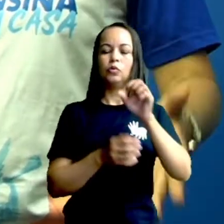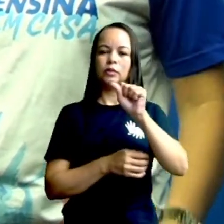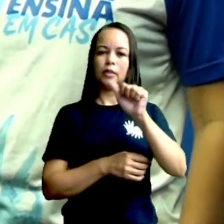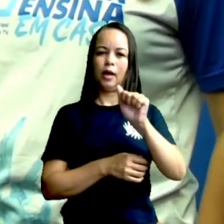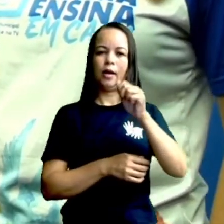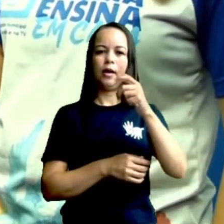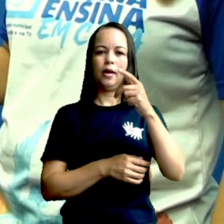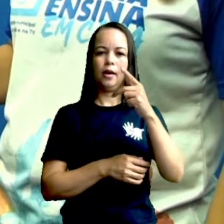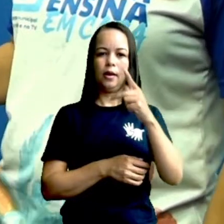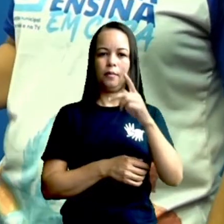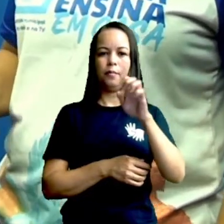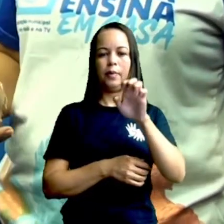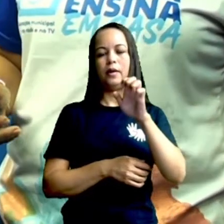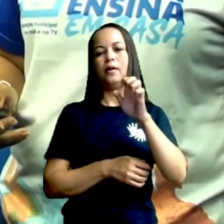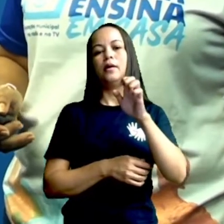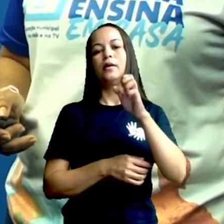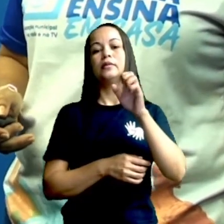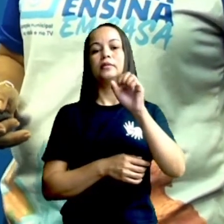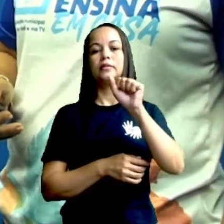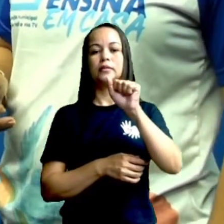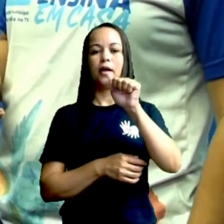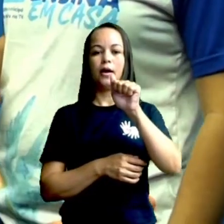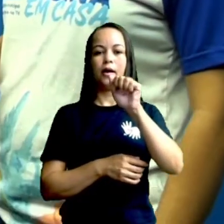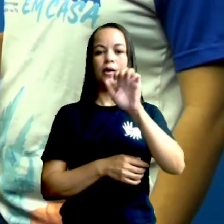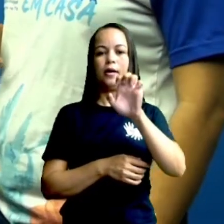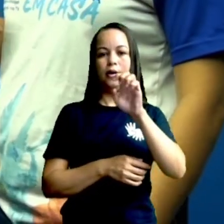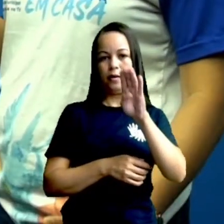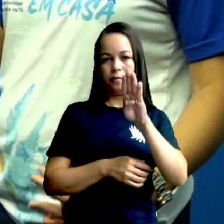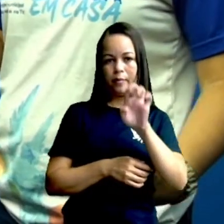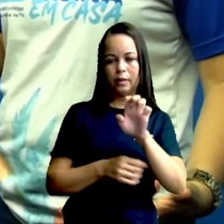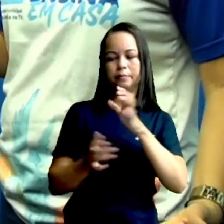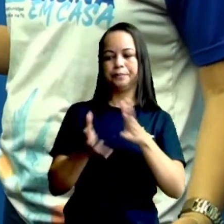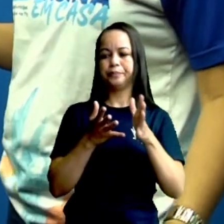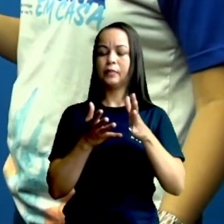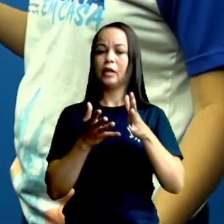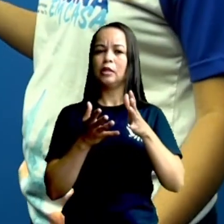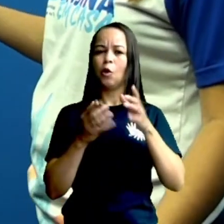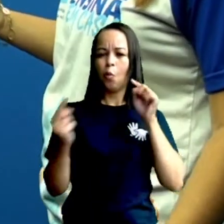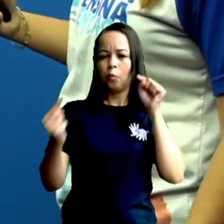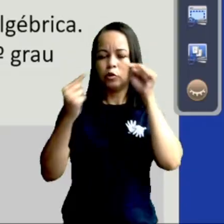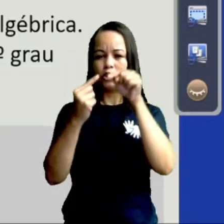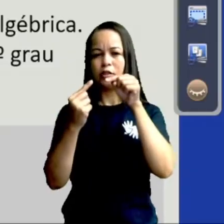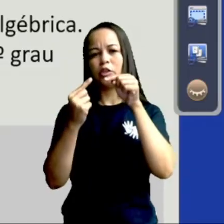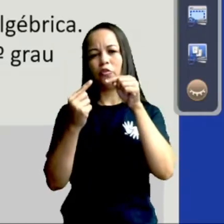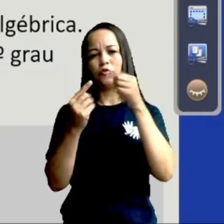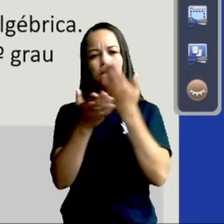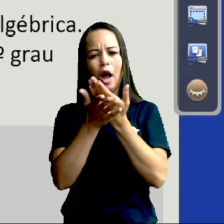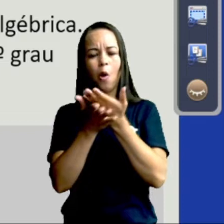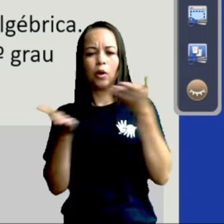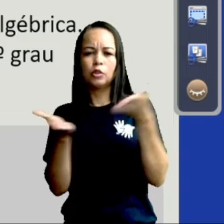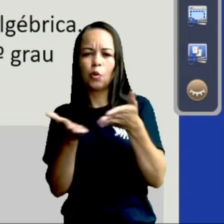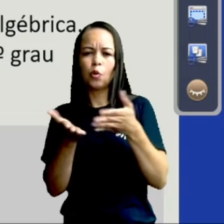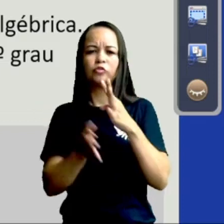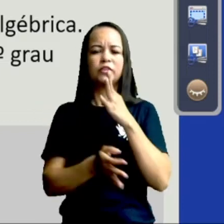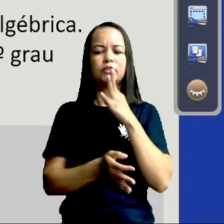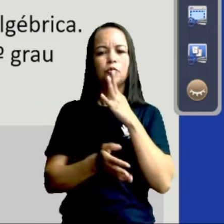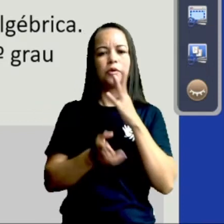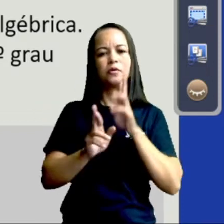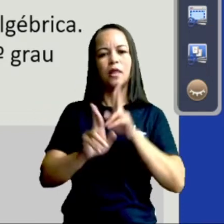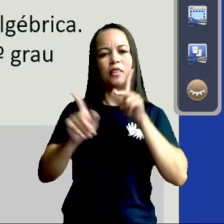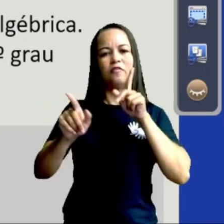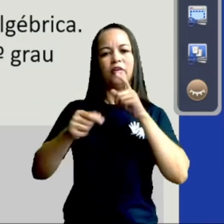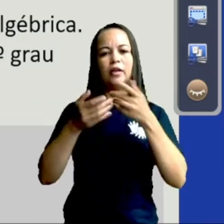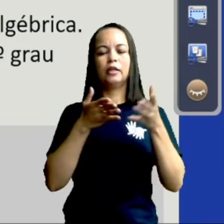nas avaliações externas com esse conteúdo. Bom, então, o objetivo da aula, então, vai ser a gente conhecer a diferença